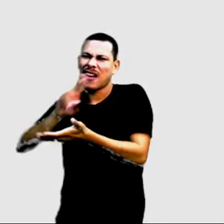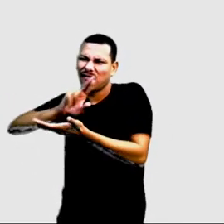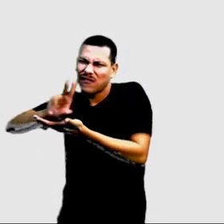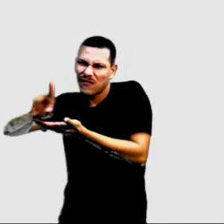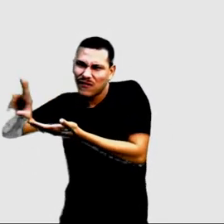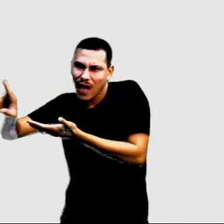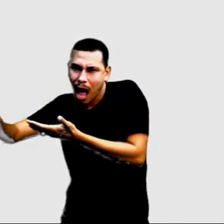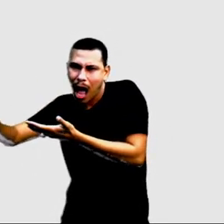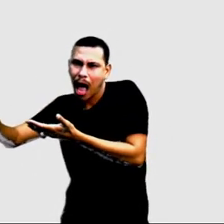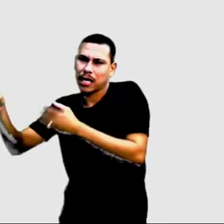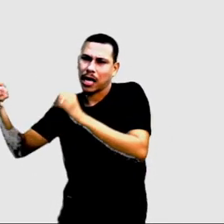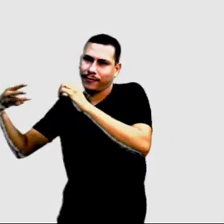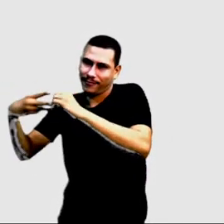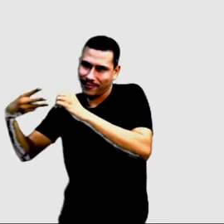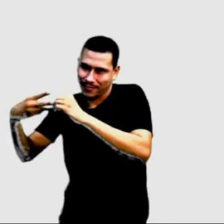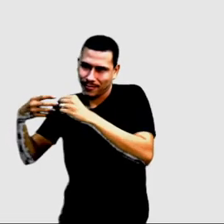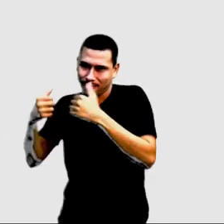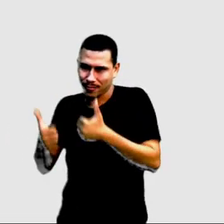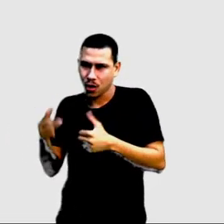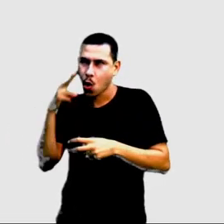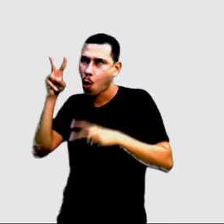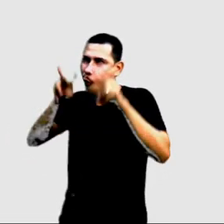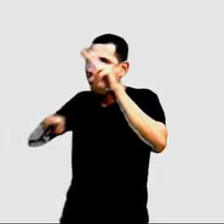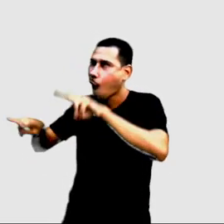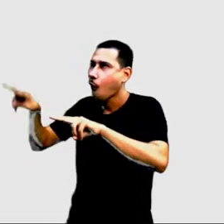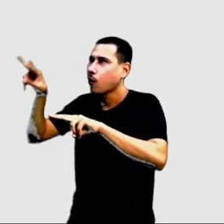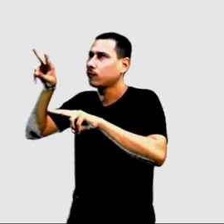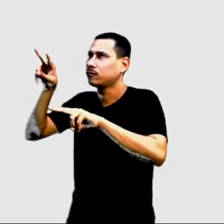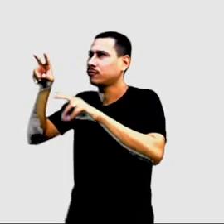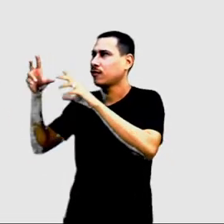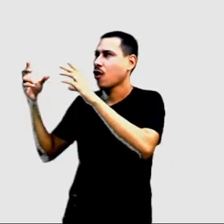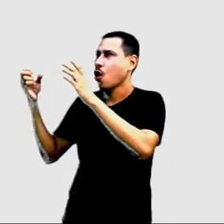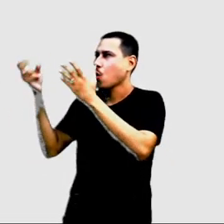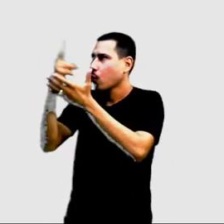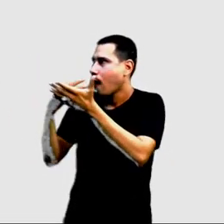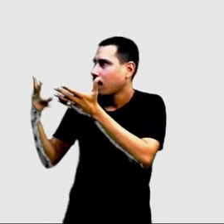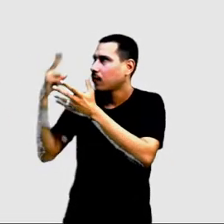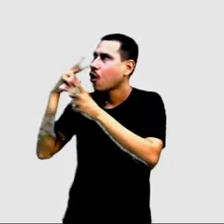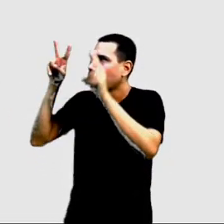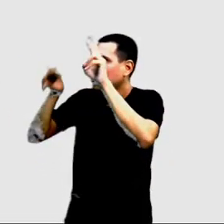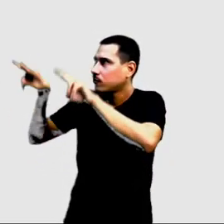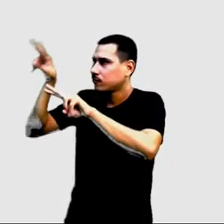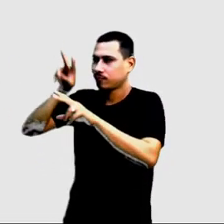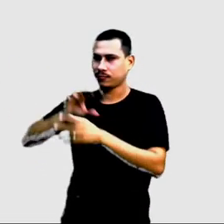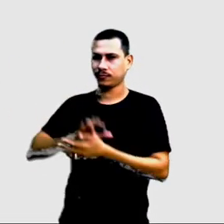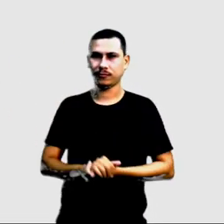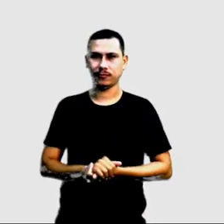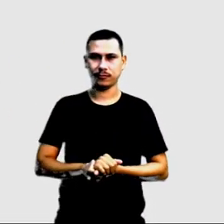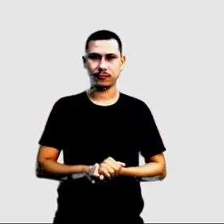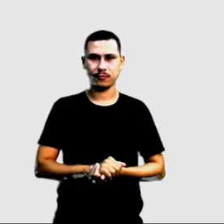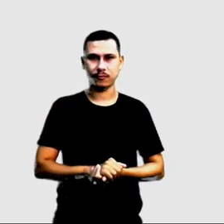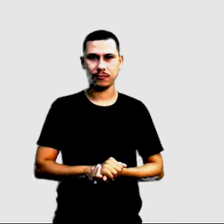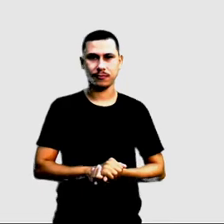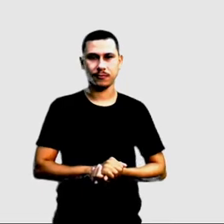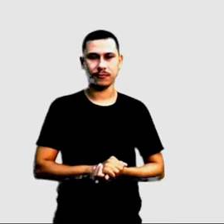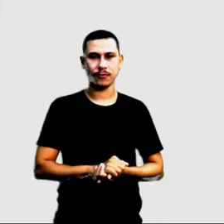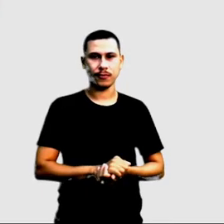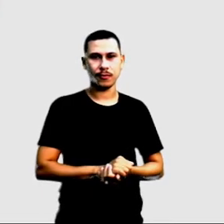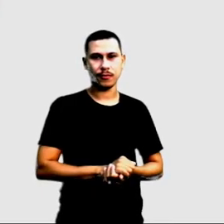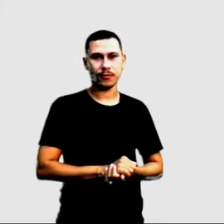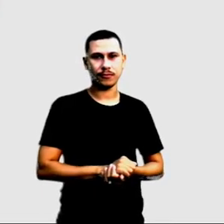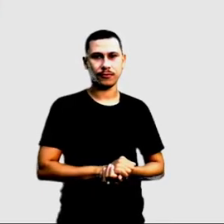em células. Veja aí os desenhos, as ilustrações que está mostrando, né? Aqui uma única célula e os outros